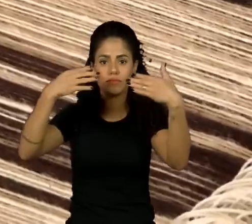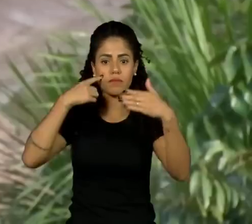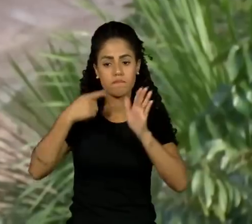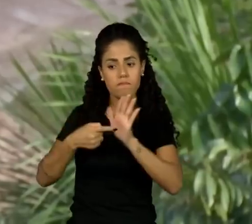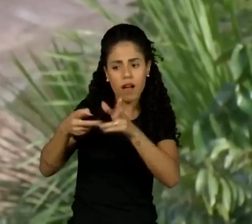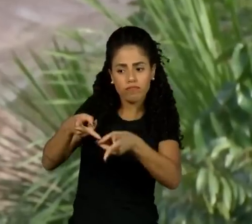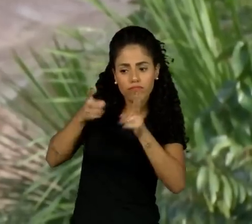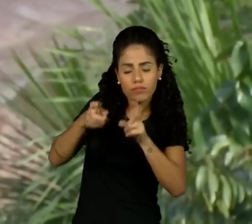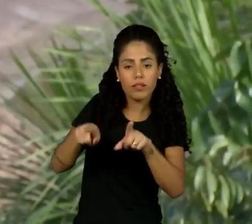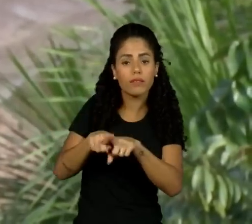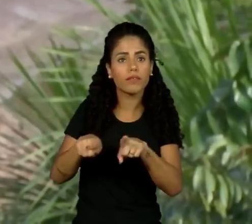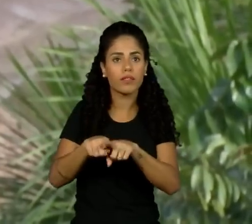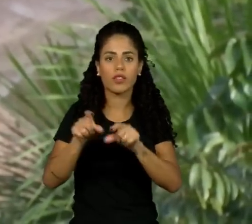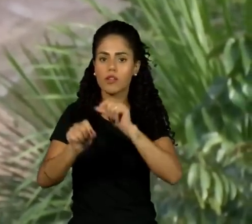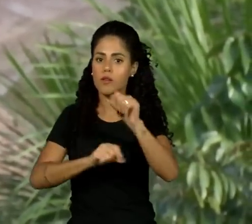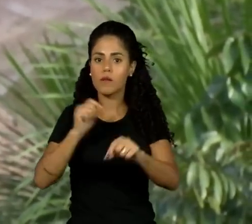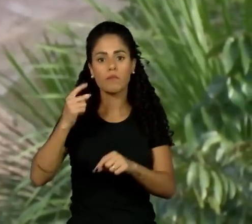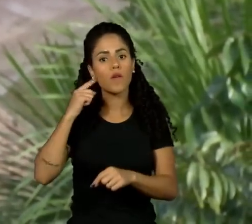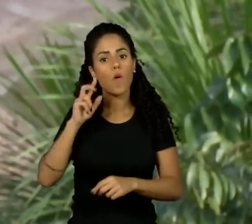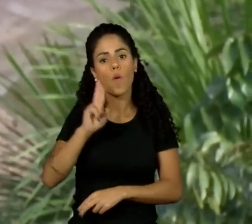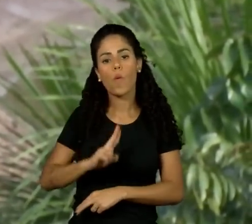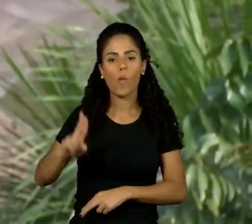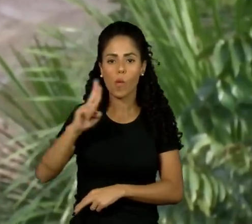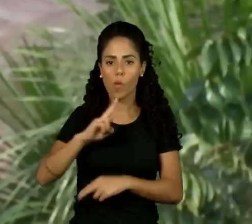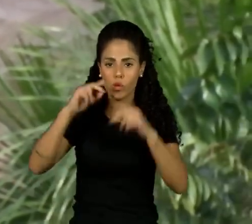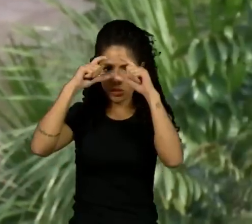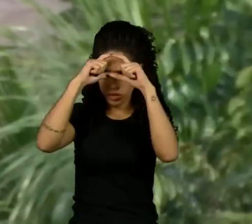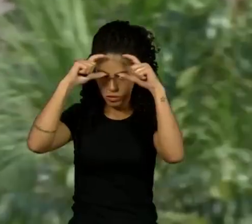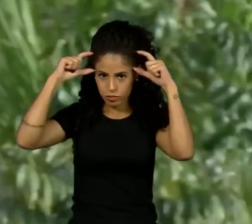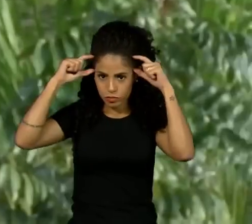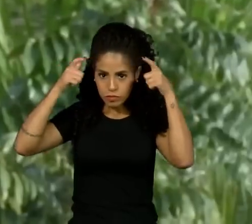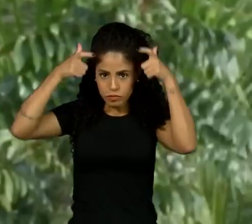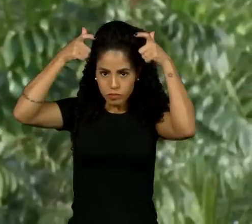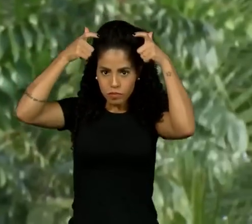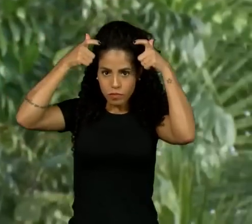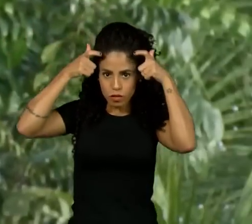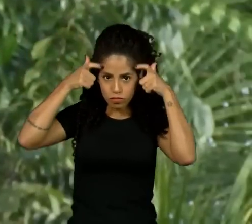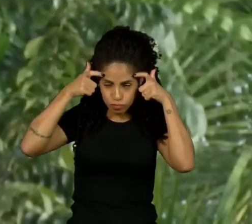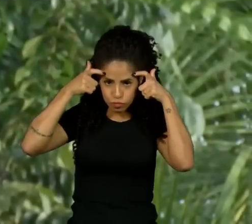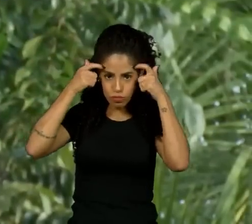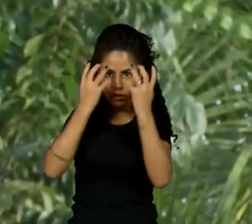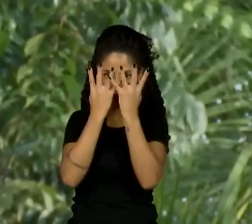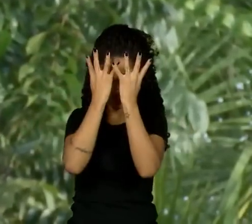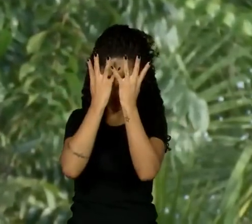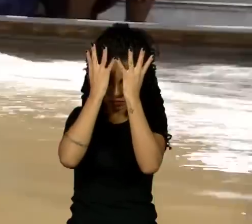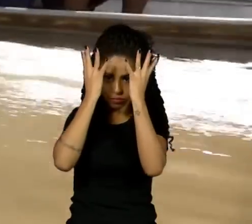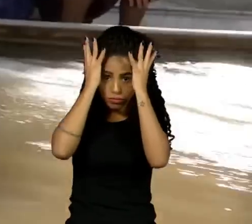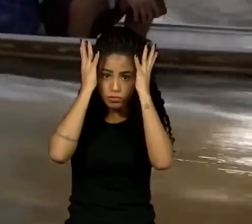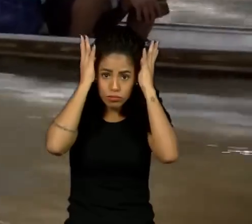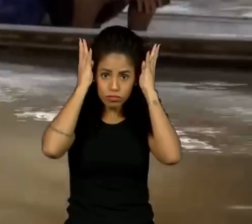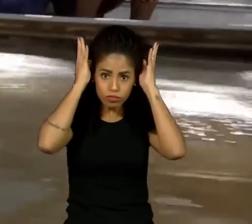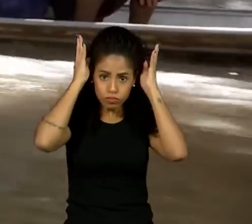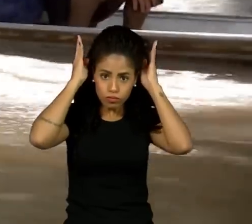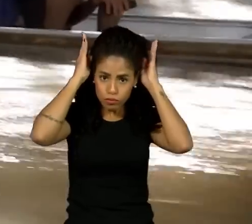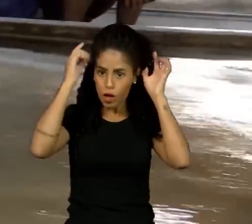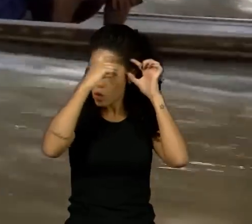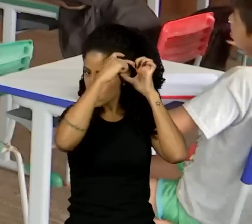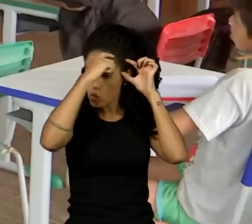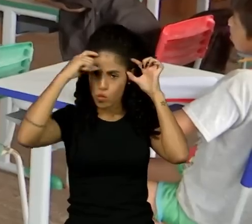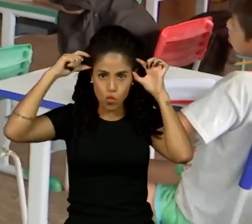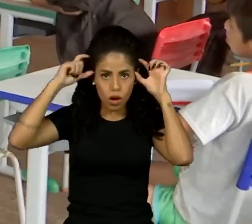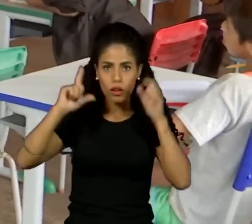Para completar, na cabeça, os indígenas ostentam a coroa de palhas e penas amateretsi, seja no